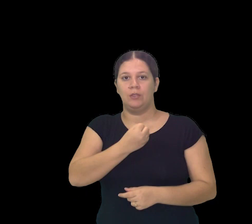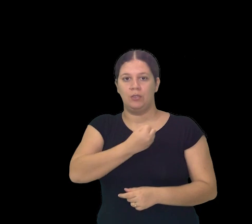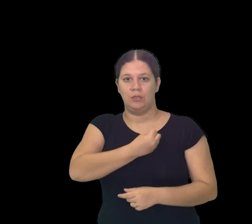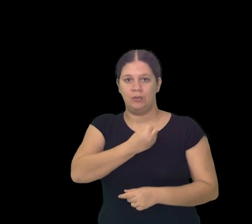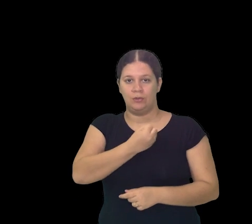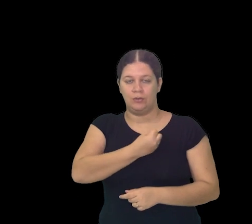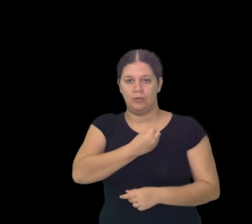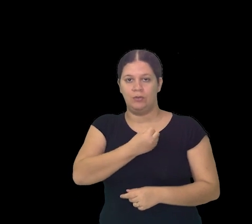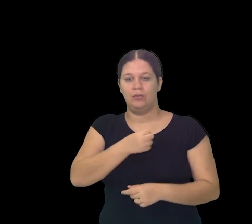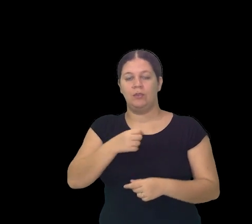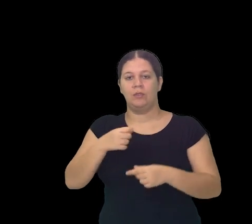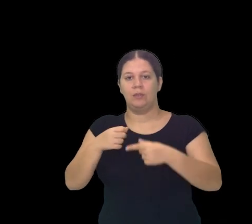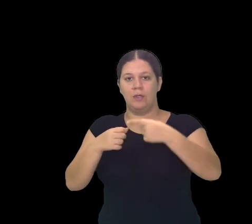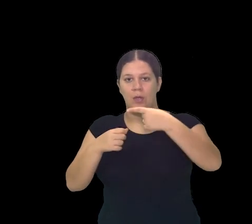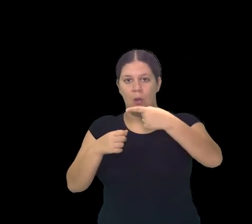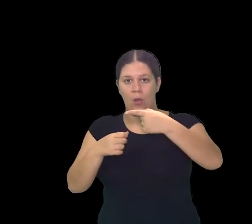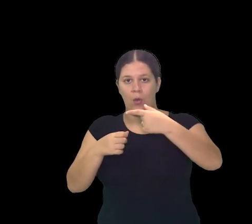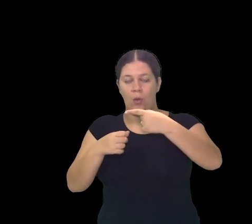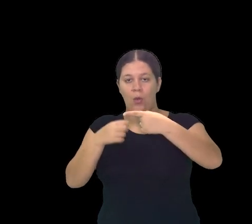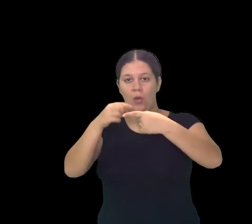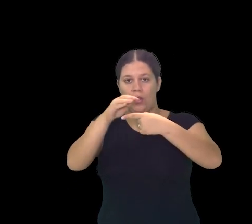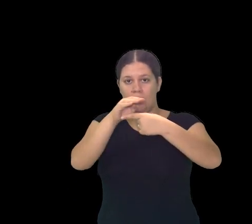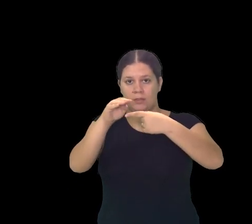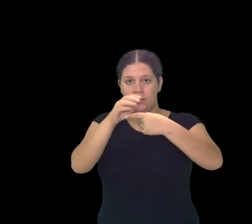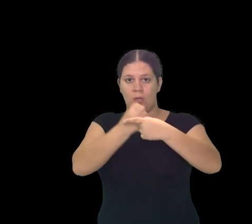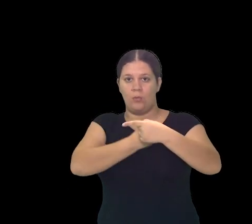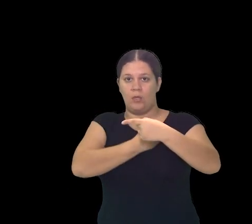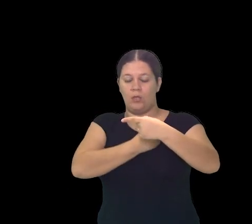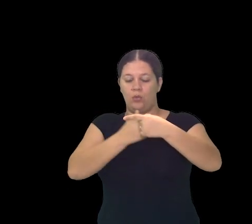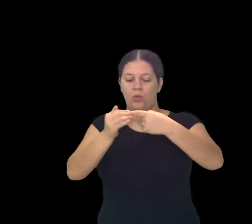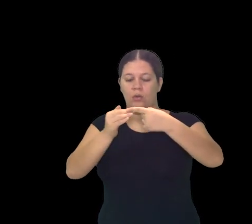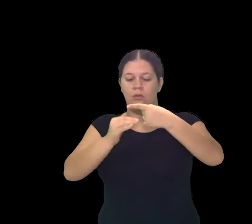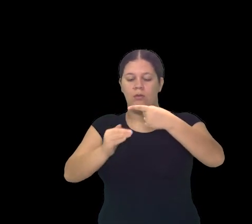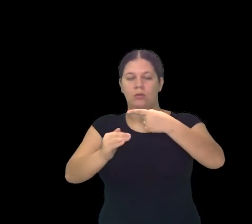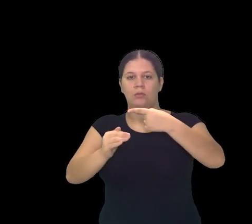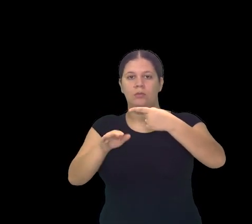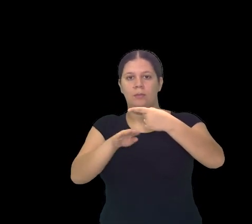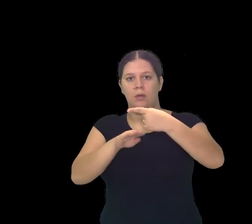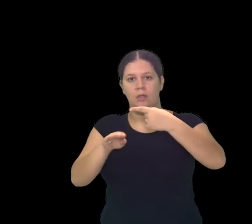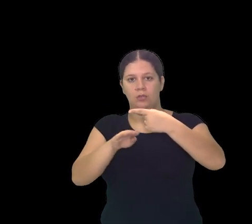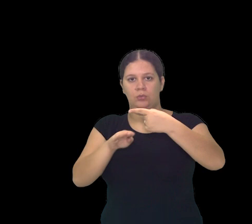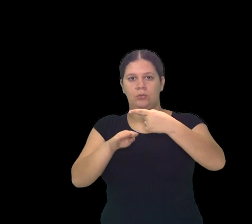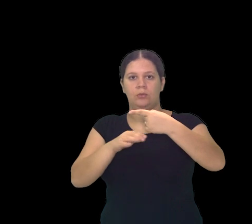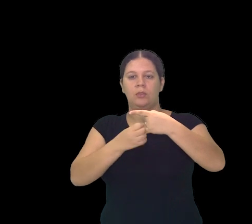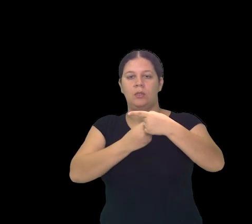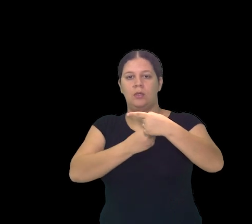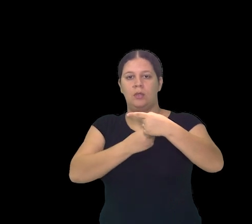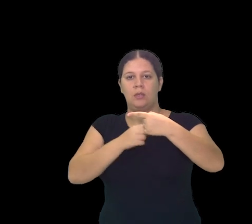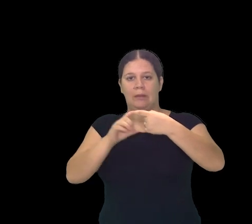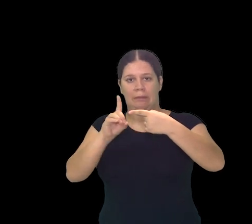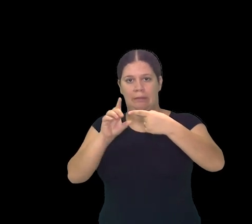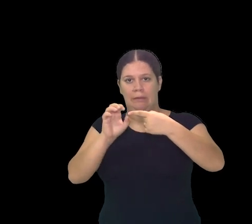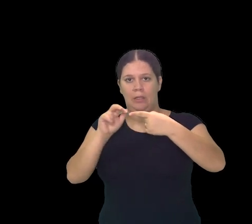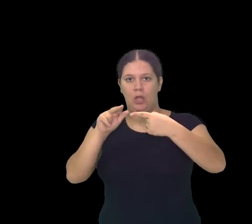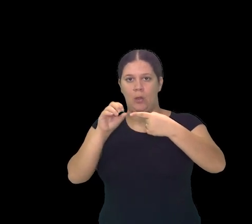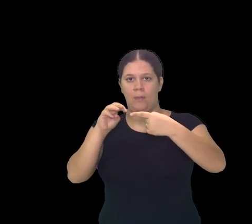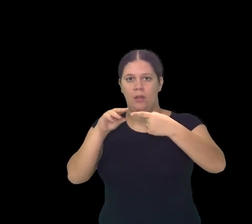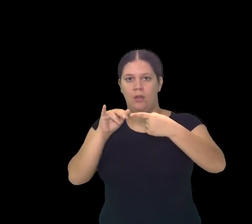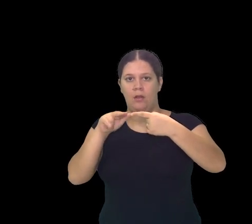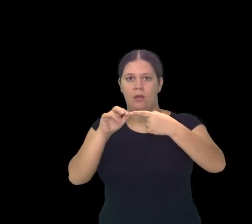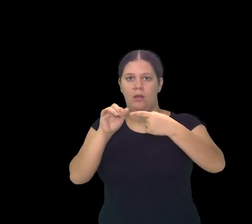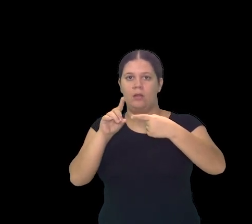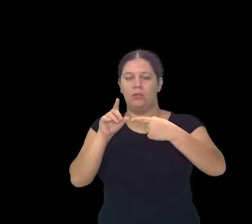dividir o numerador e o denominador por 3? Se fizer a mesma coisa com o numerador e o denominador, não estamos mudando o valor da